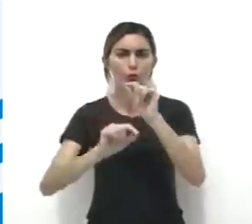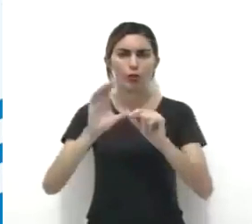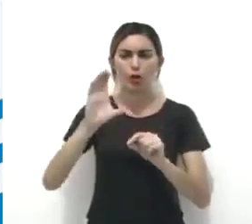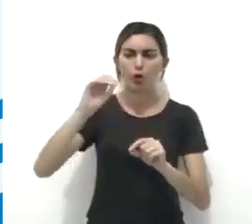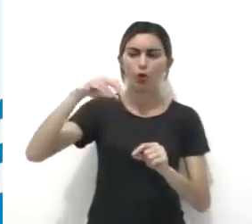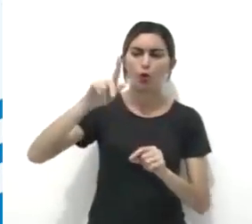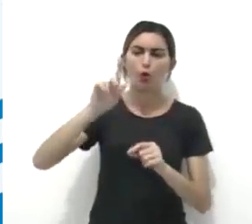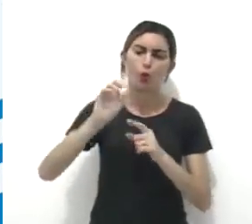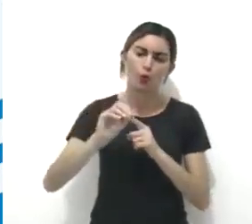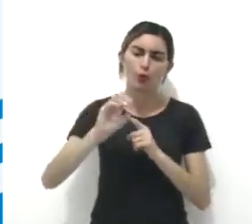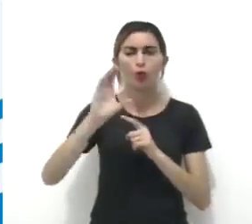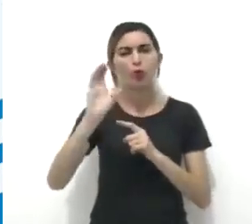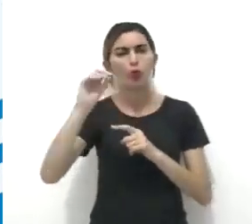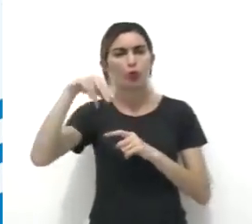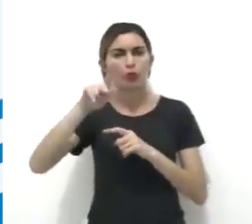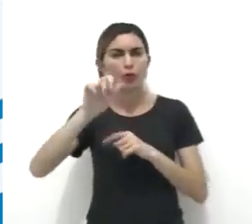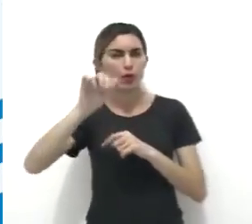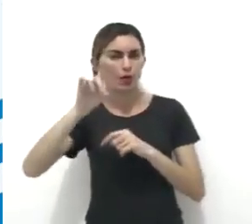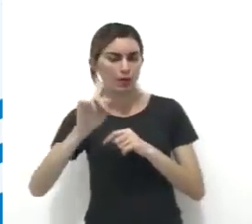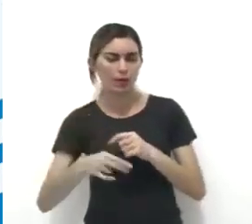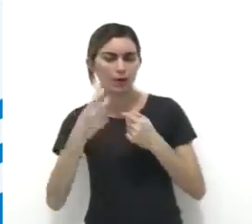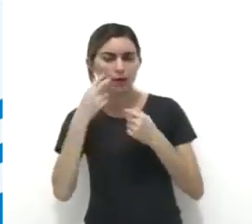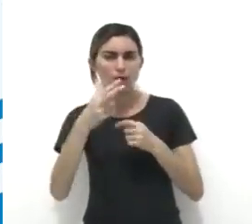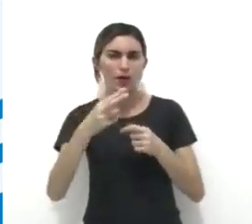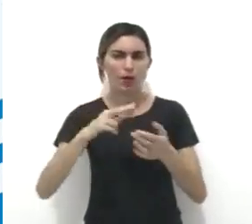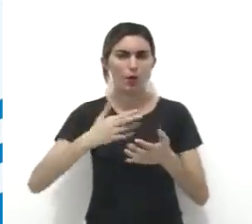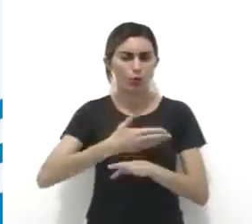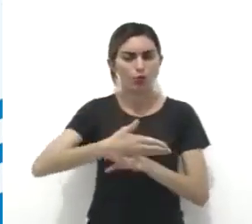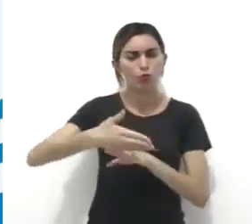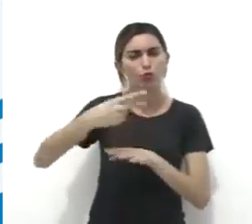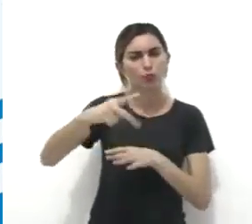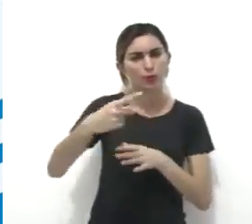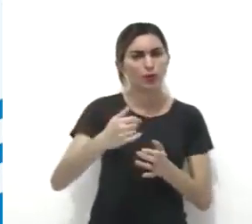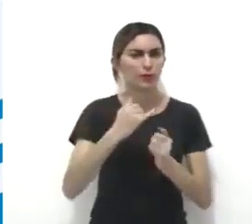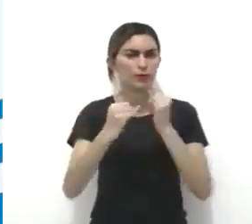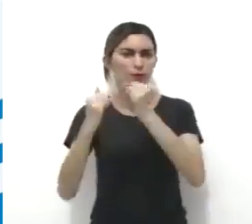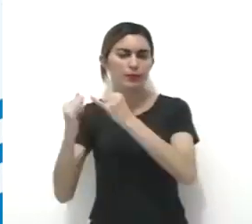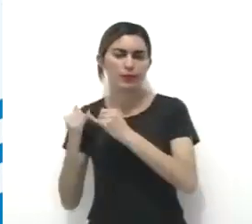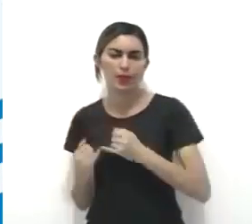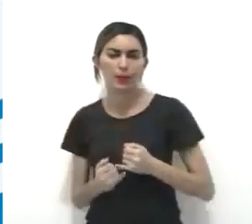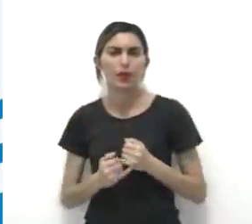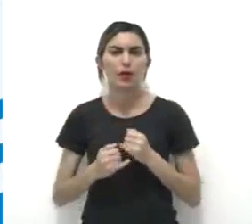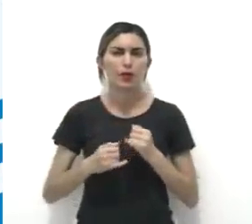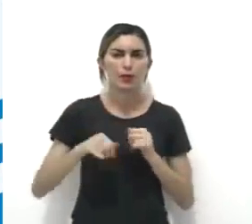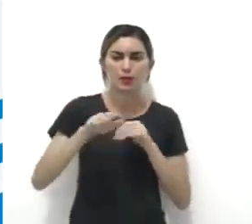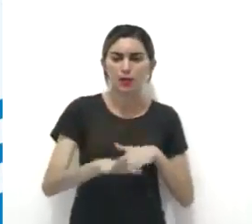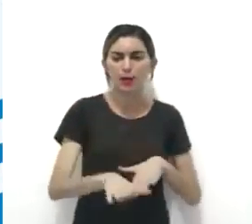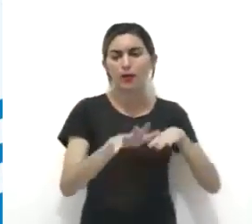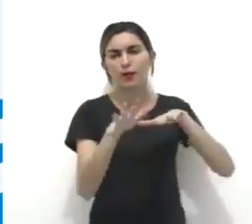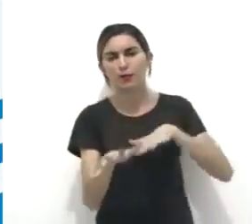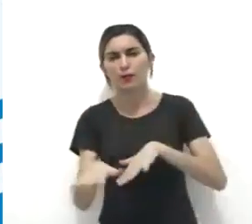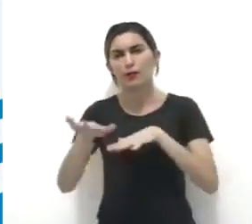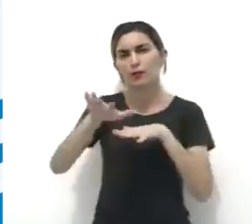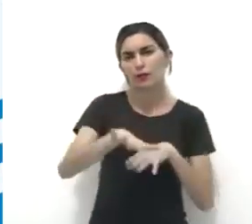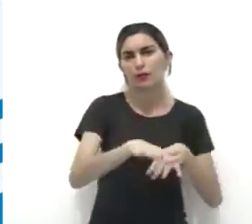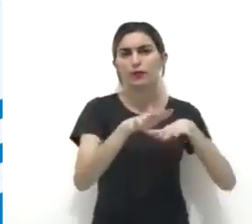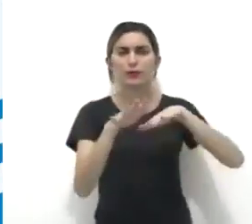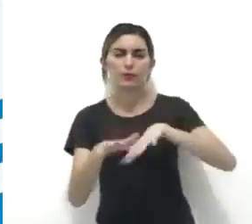seria Congo ou Congada, vocês vão ver que o estilo dele se parece como uma procissão.